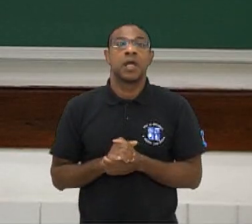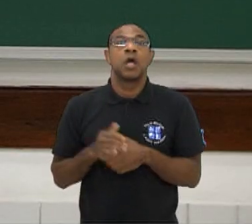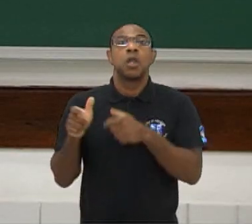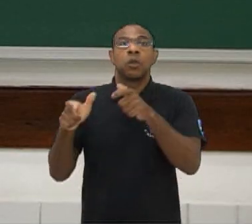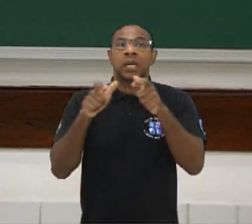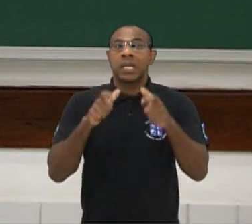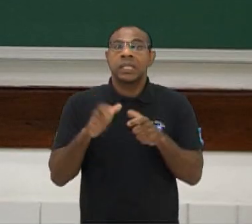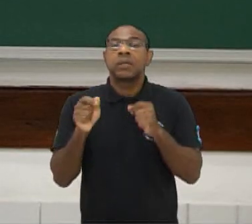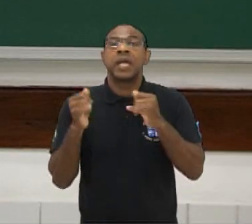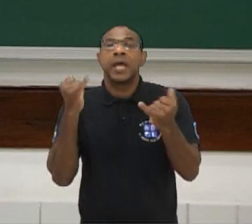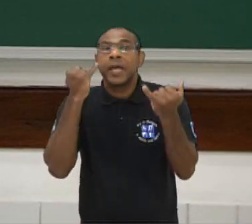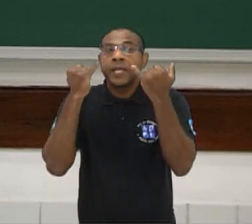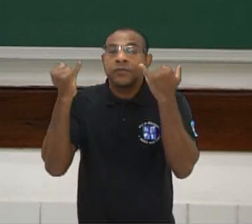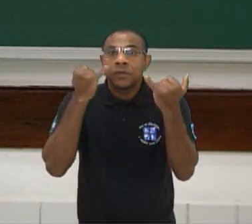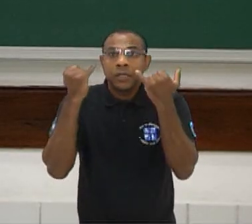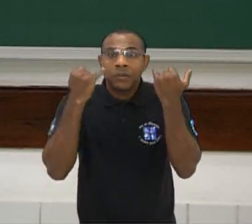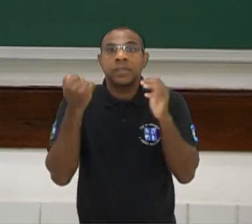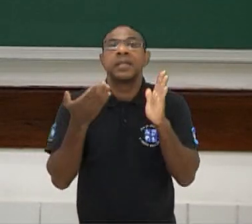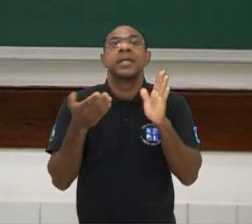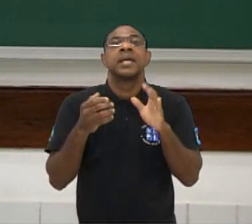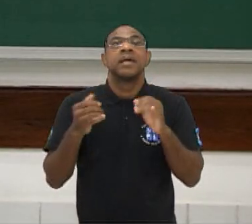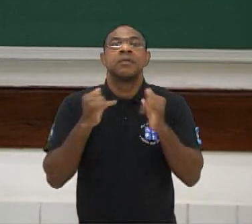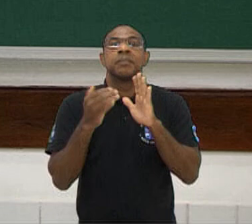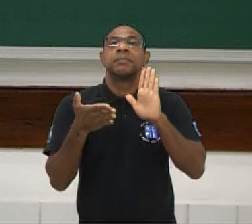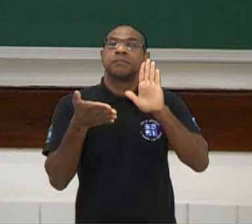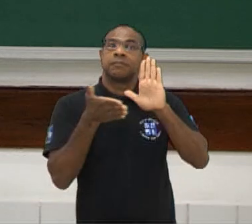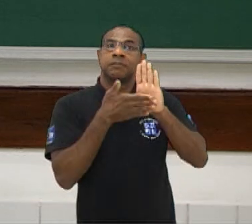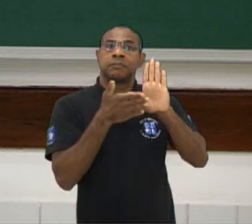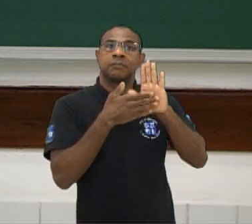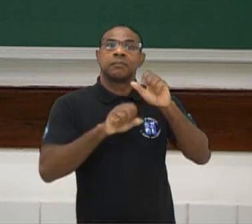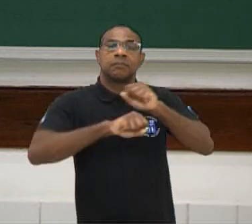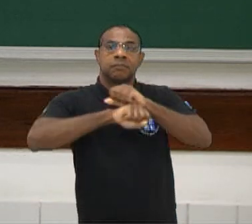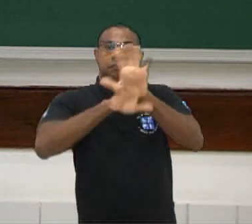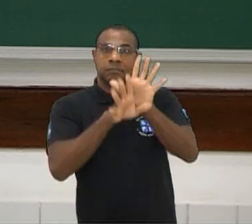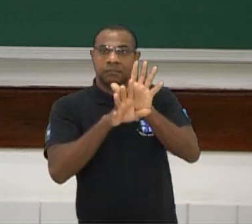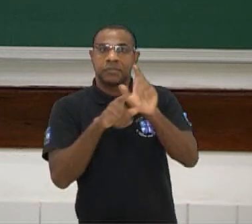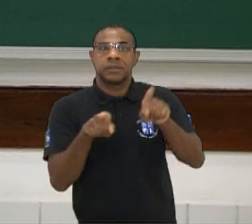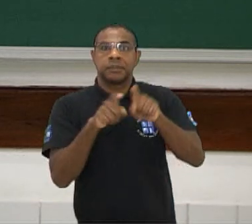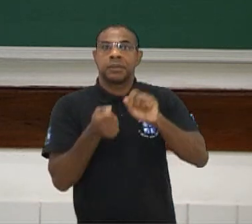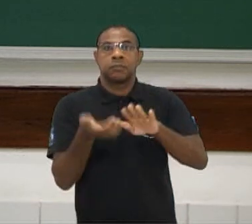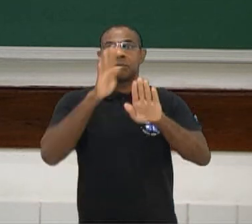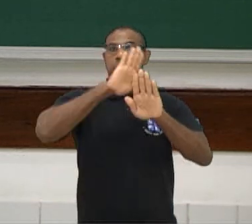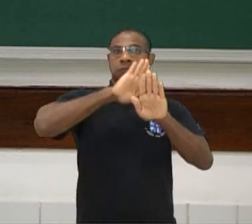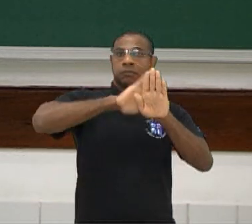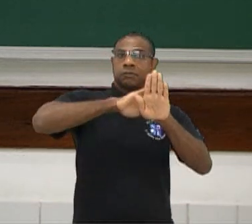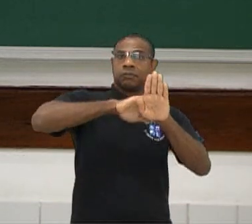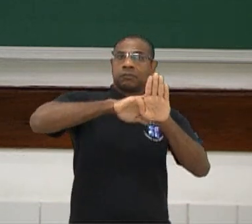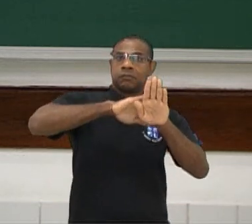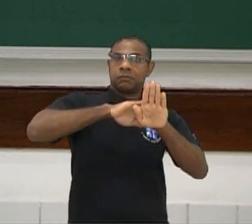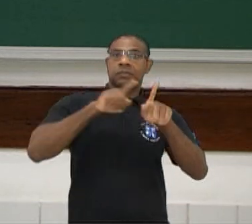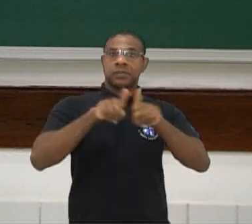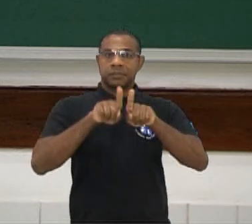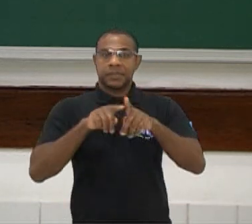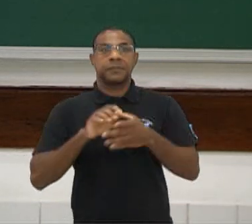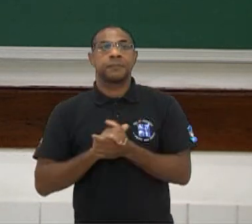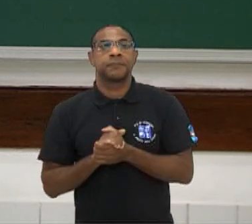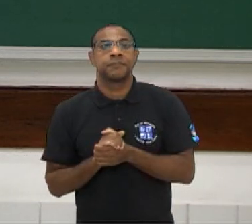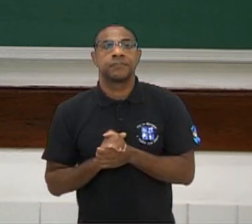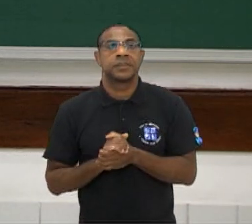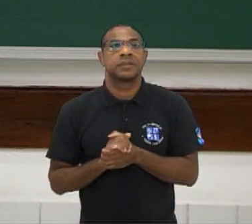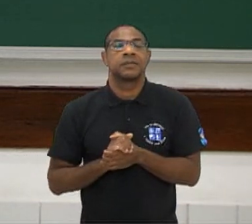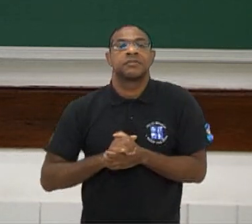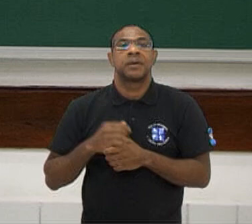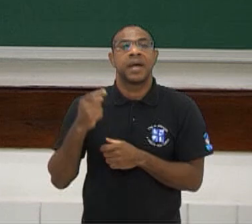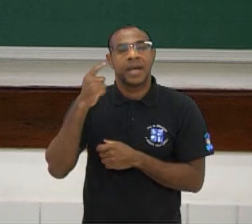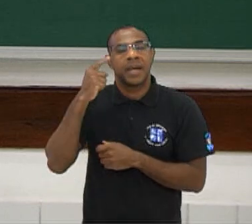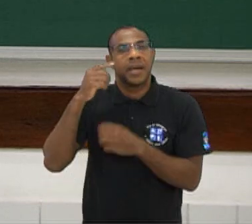novamente informações explícitas e implícitas e nós vamos refletir um pouquinho sobre algo que eu tenho